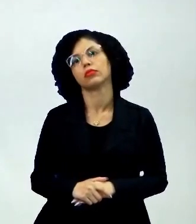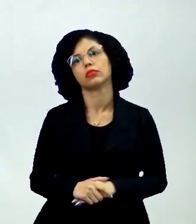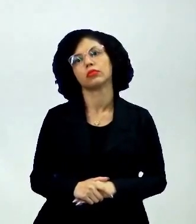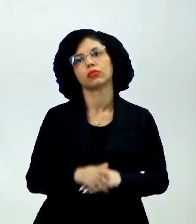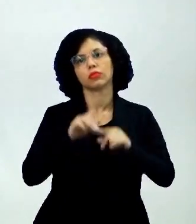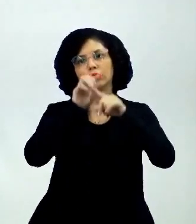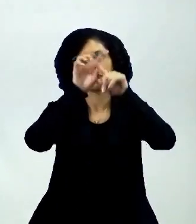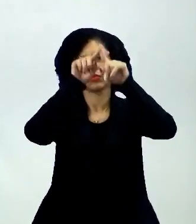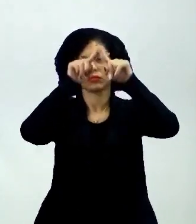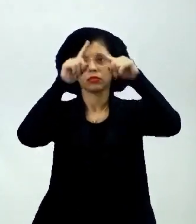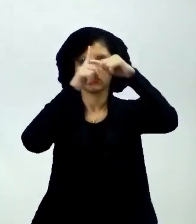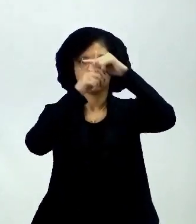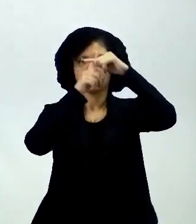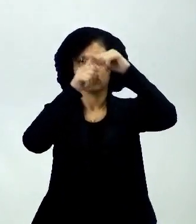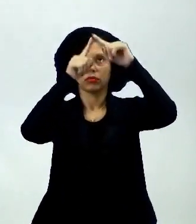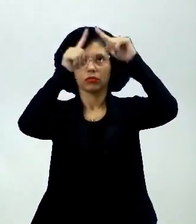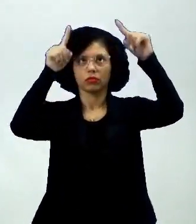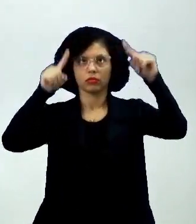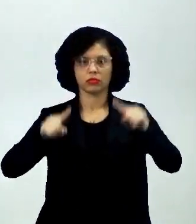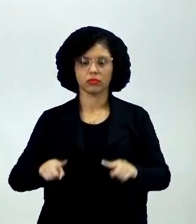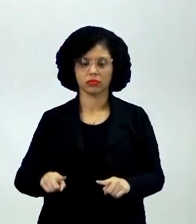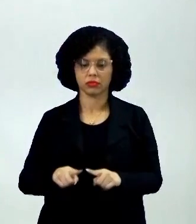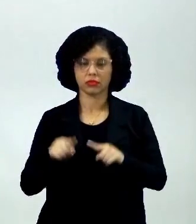Eu vou ter aqui a cruz.